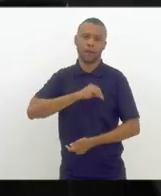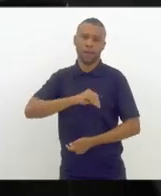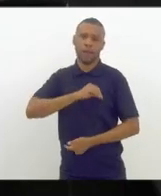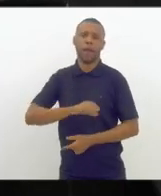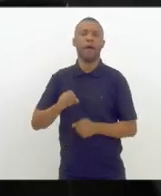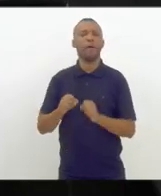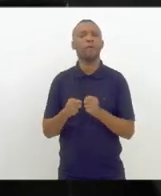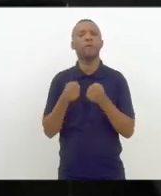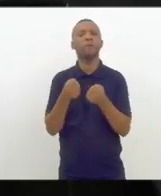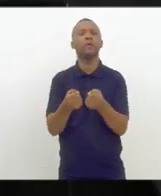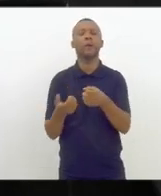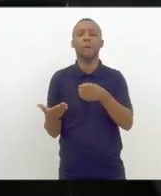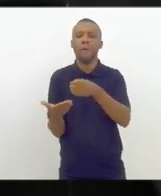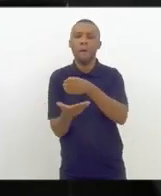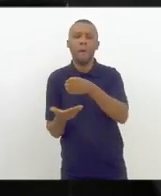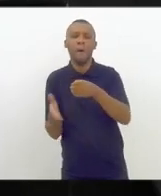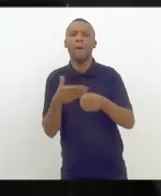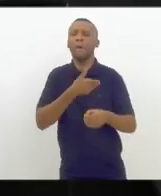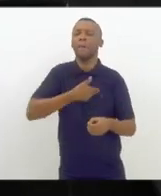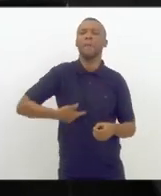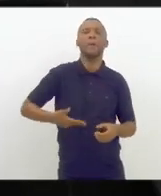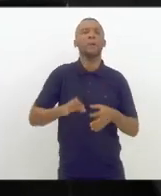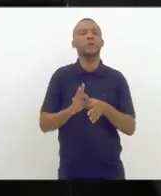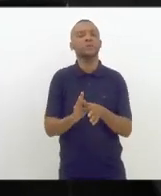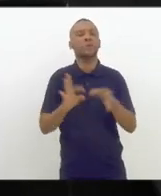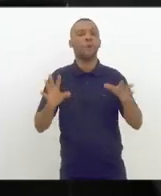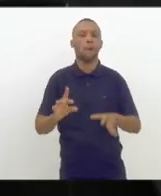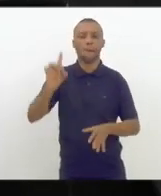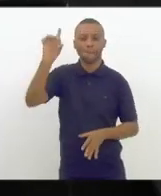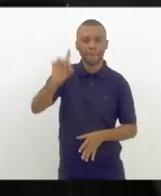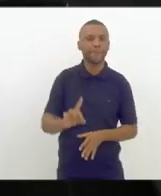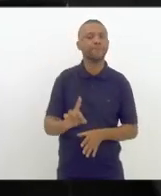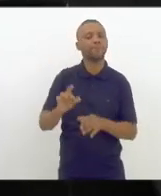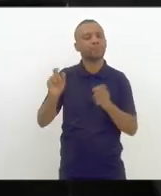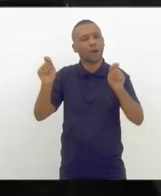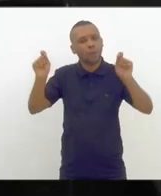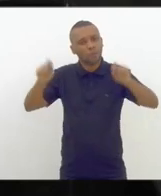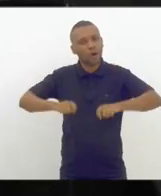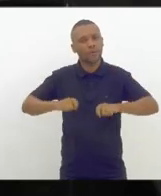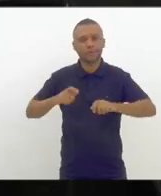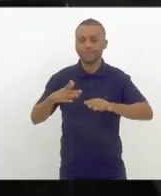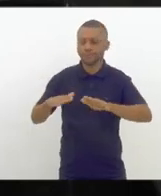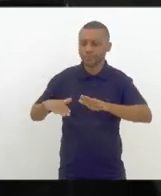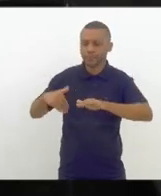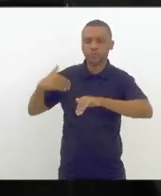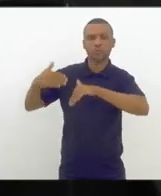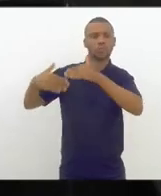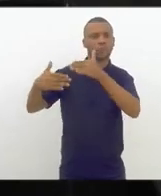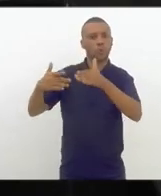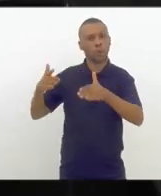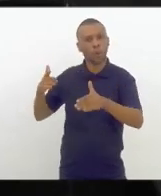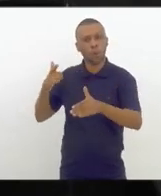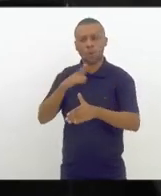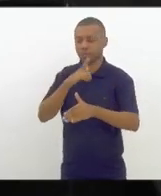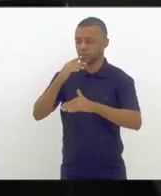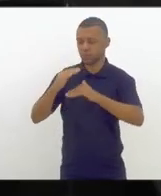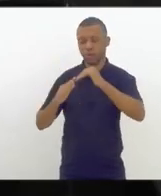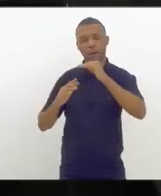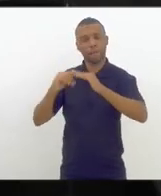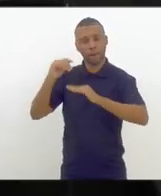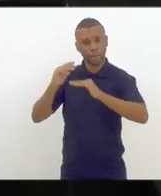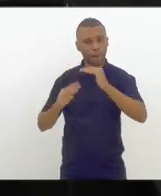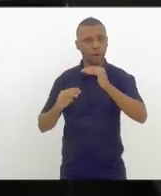de que os pilares do Estado Democrático de Direito possam, pouco a pouco, ser reerguidos, ser reconstruídos,